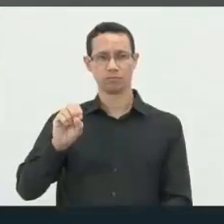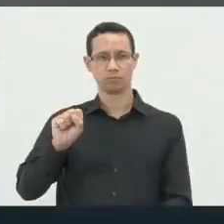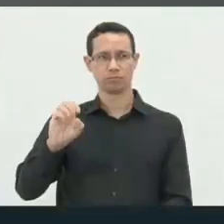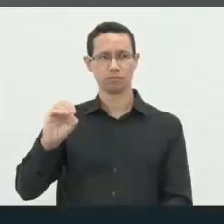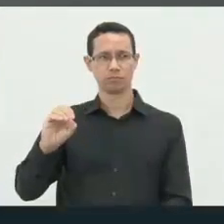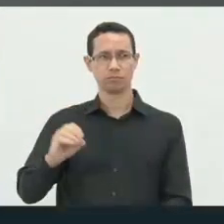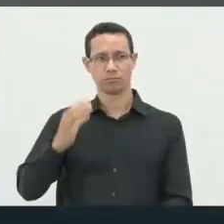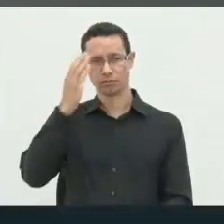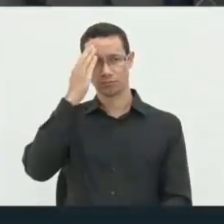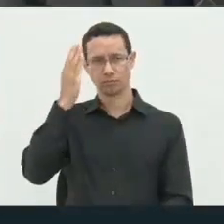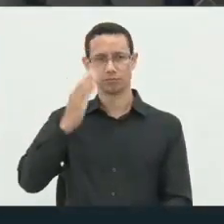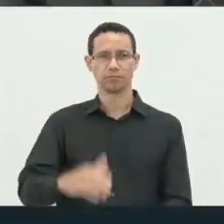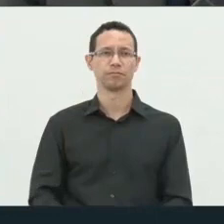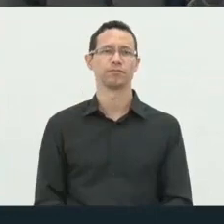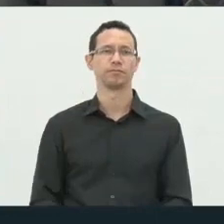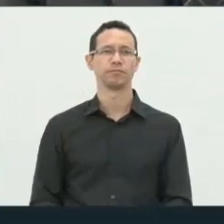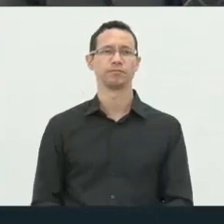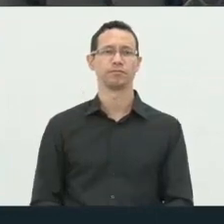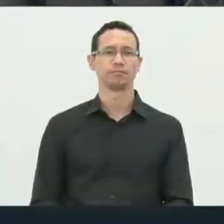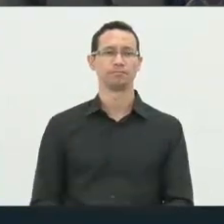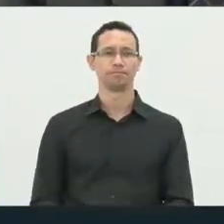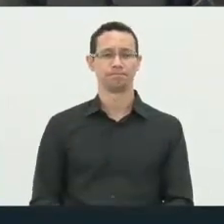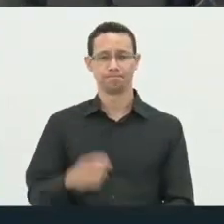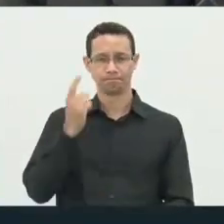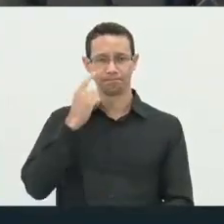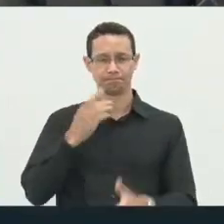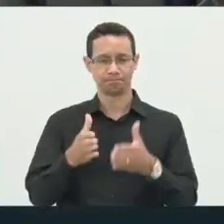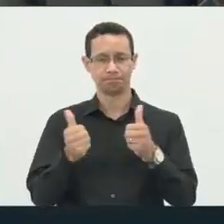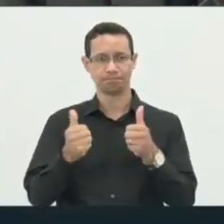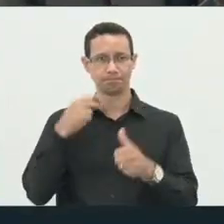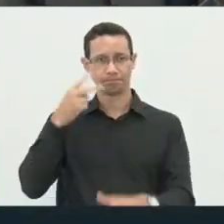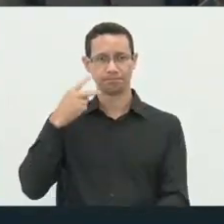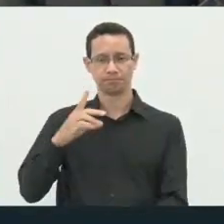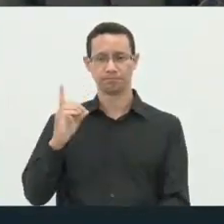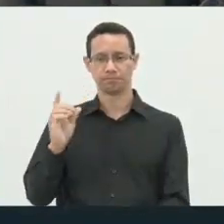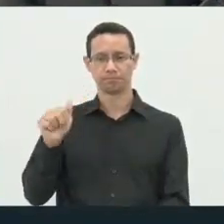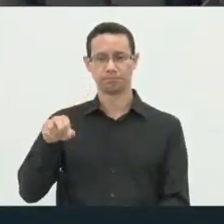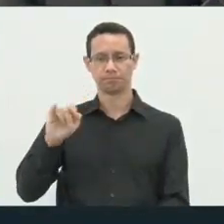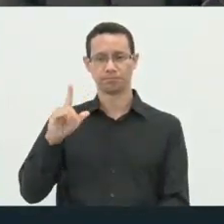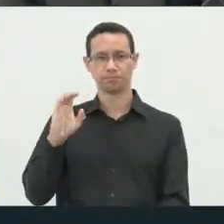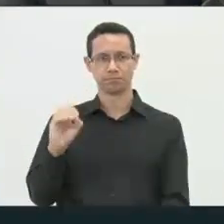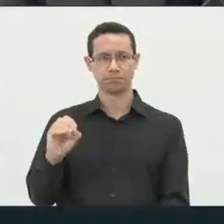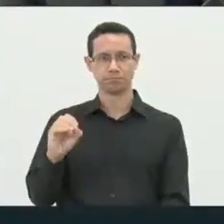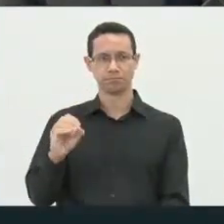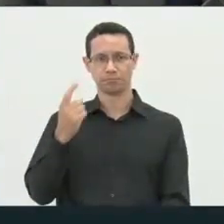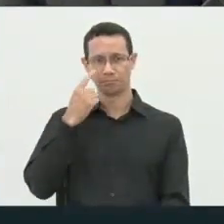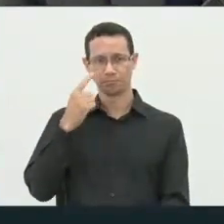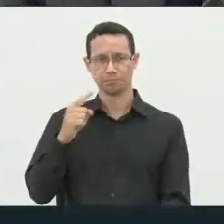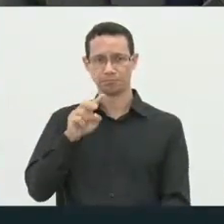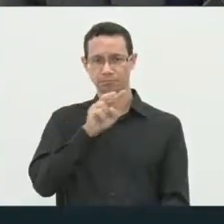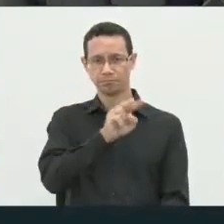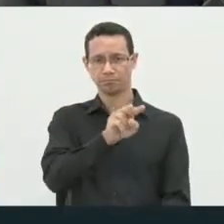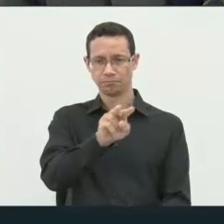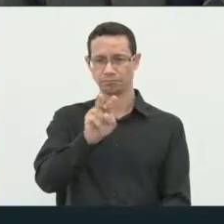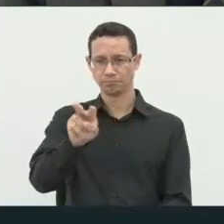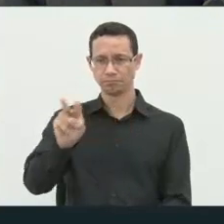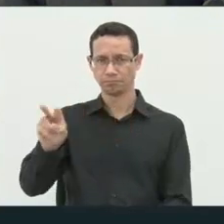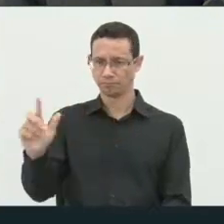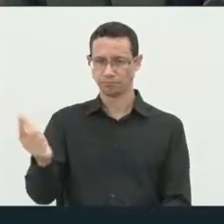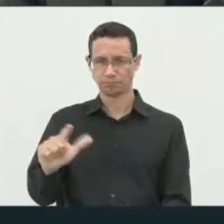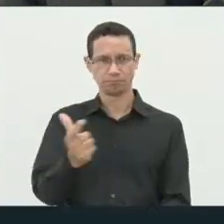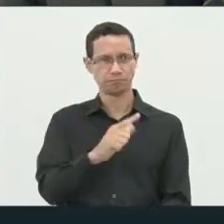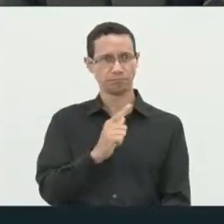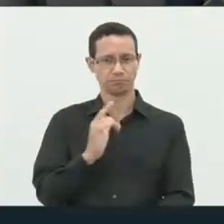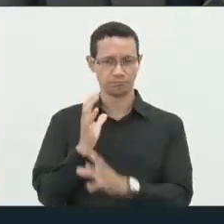registrado tendo em vista a solicitação do vereador Danilo Gomes e visualmente não não acordo para